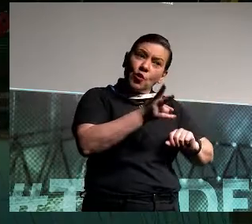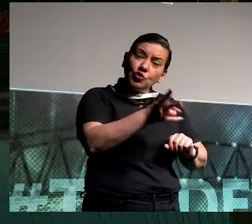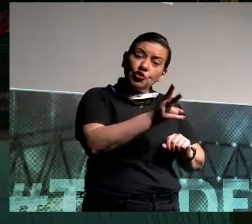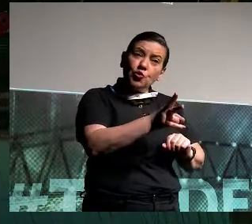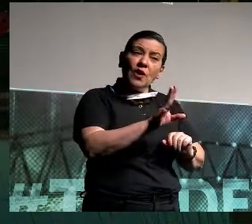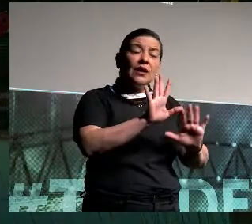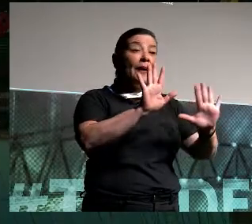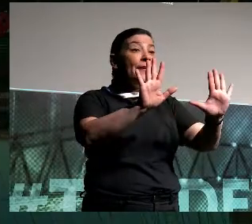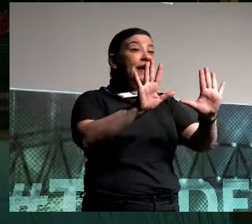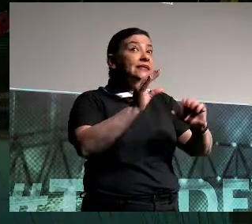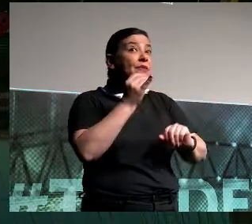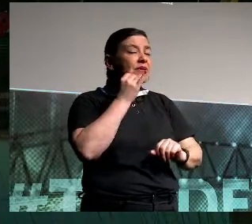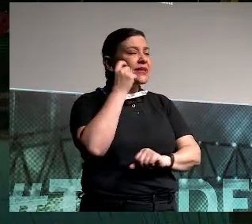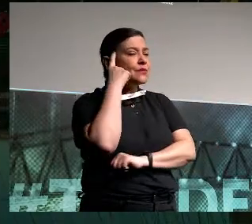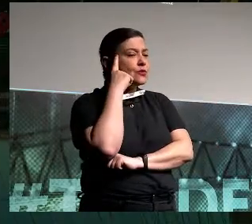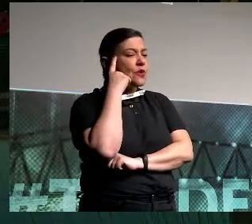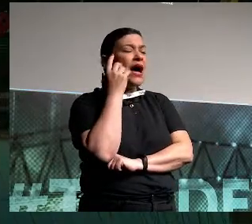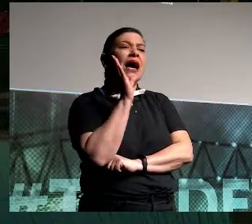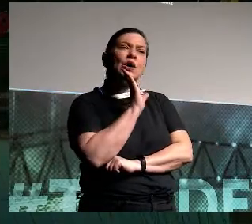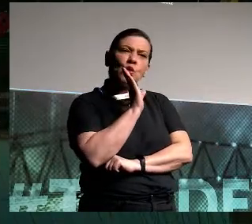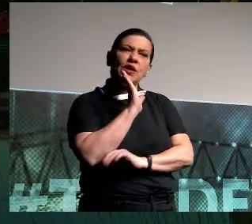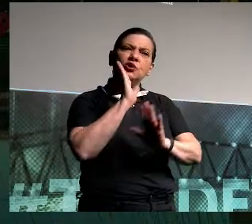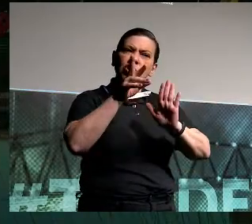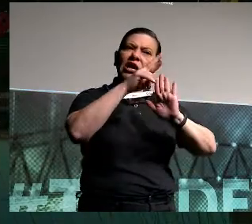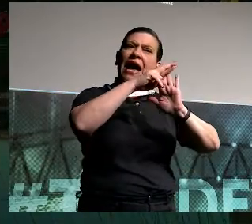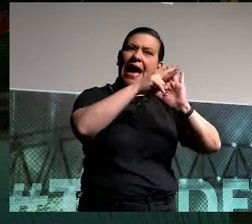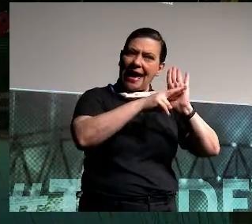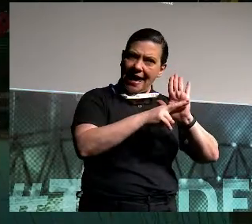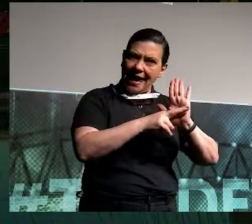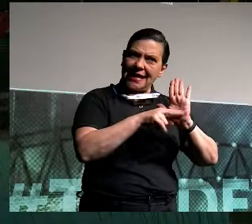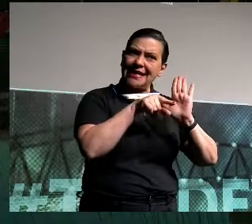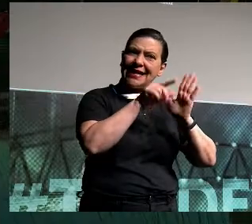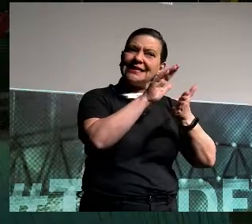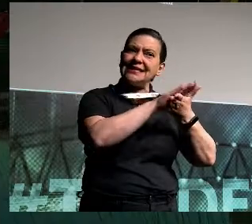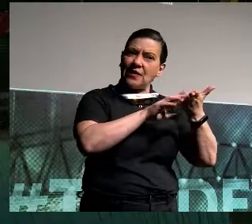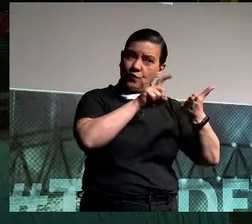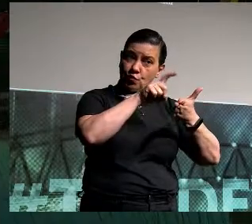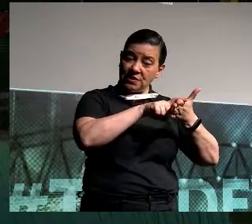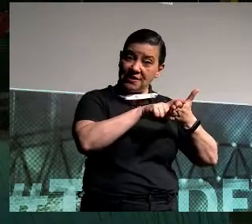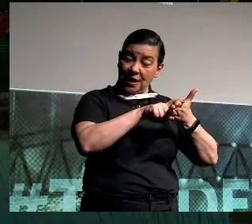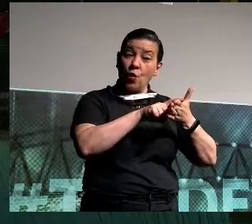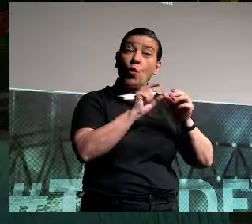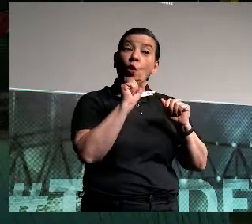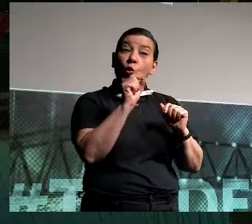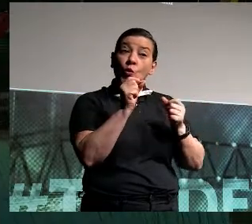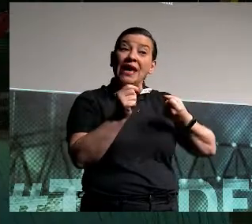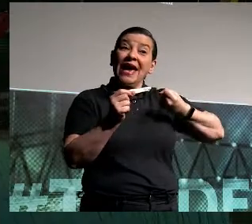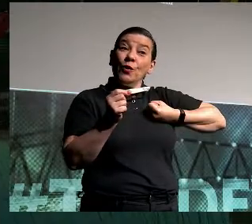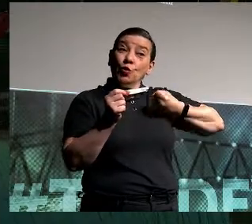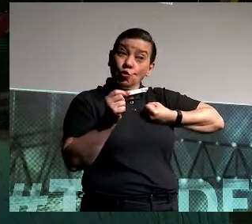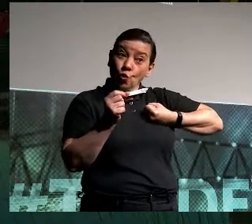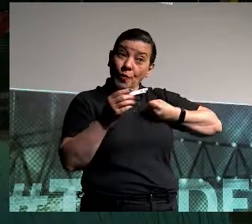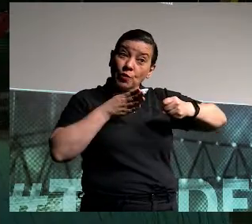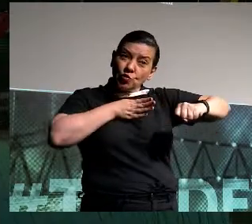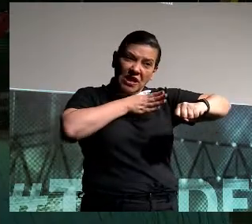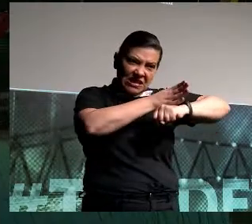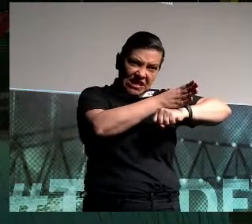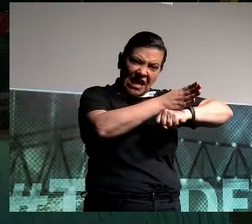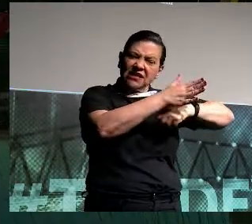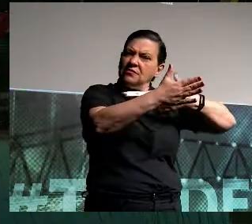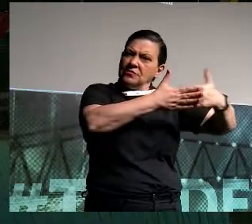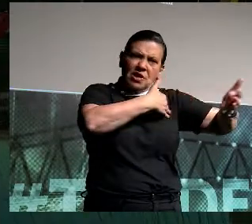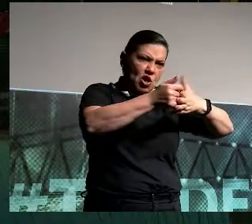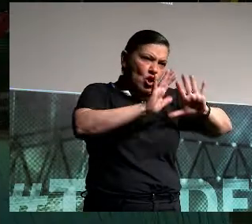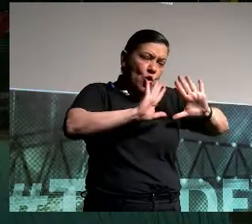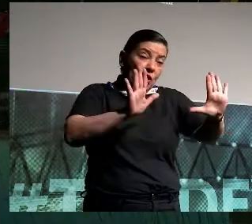E só que daí você fala, William, eu conheço a regra de negócio dessa função, o valor da entrada, ele pode ser qualquer coisa, mas o retorno da saída,